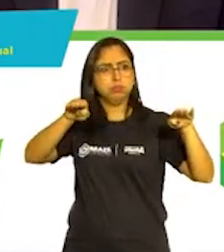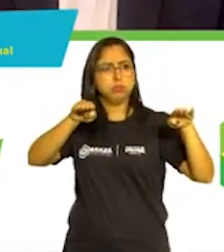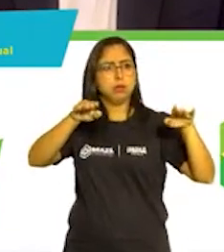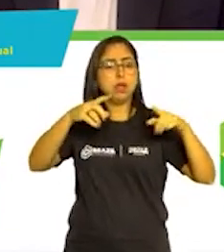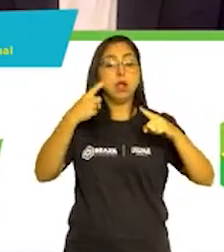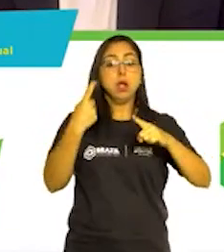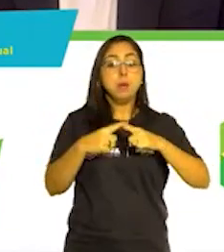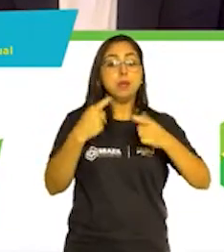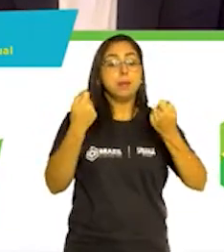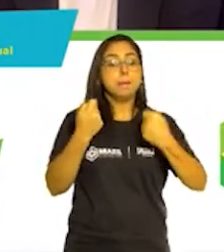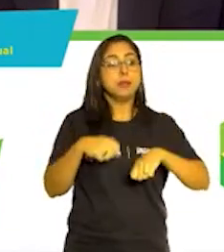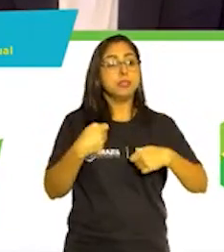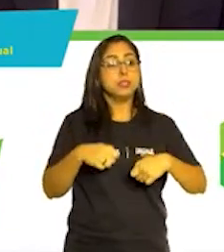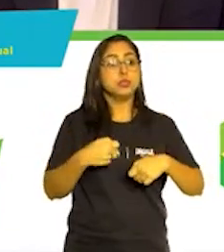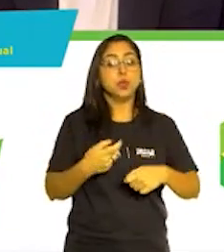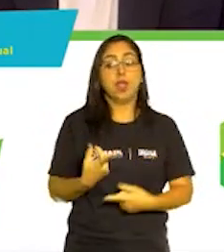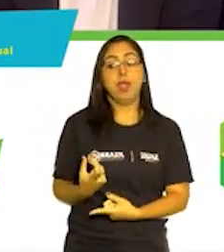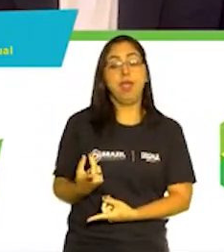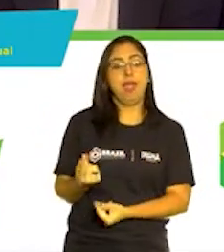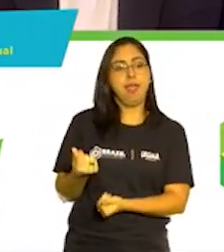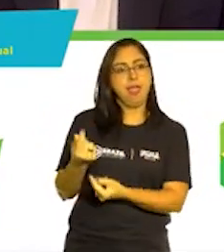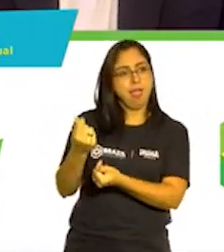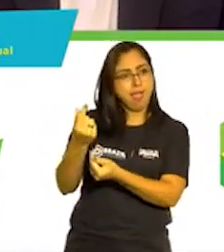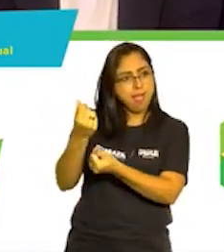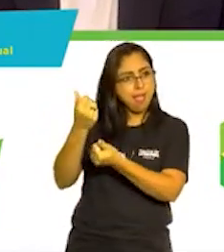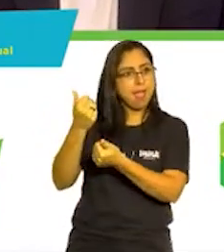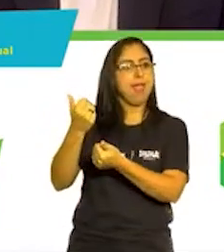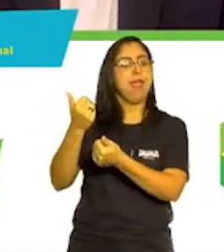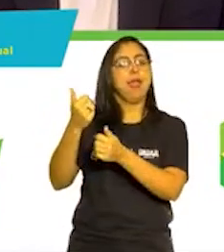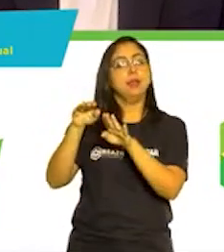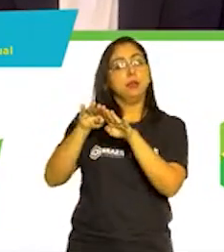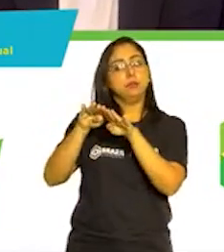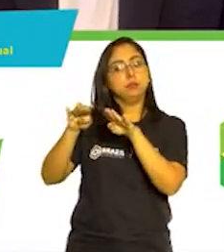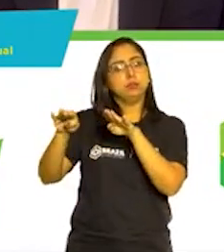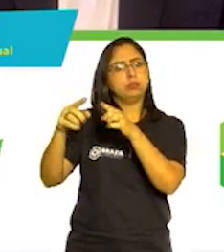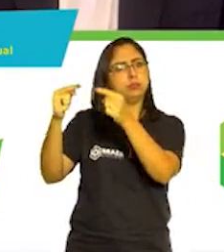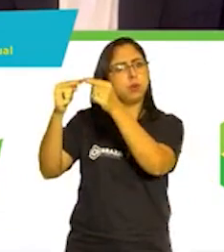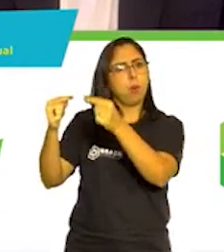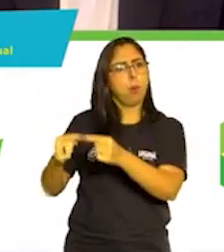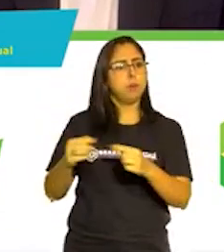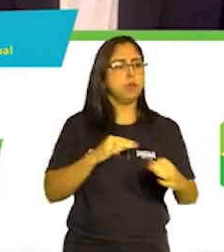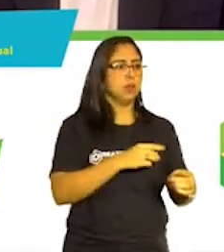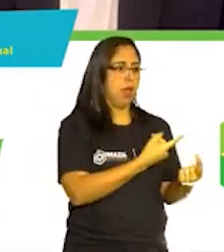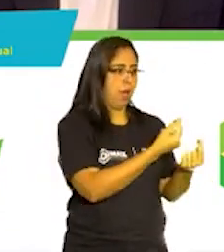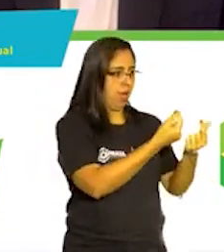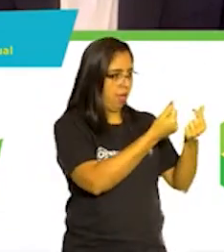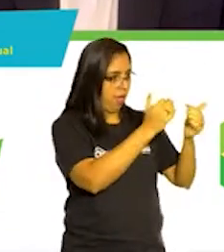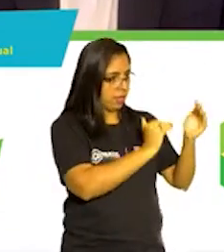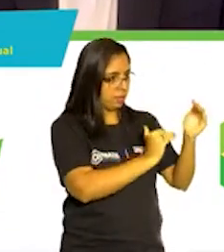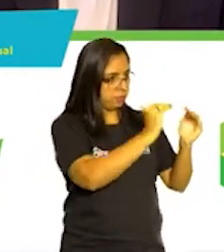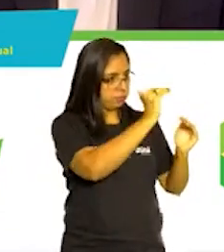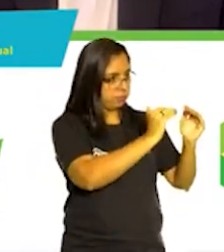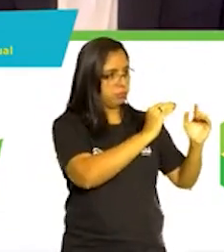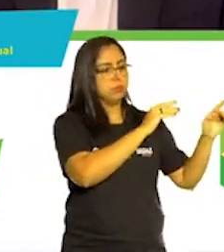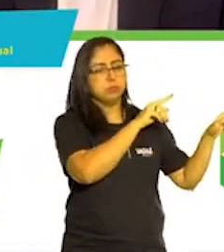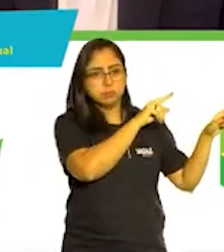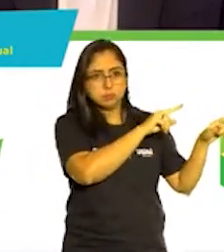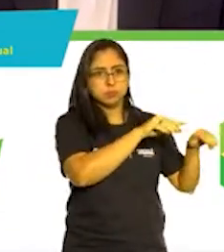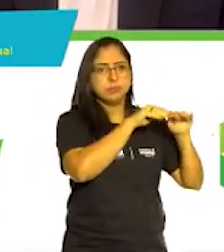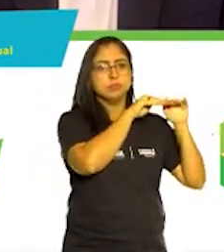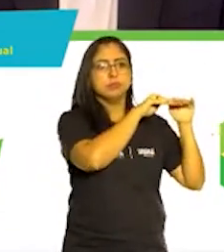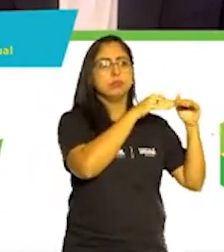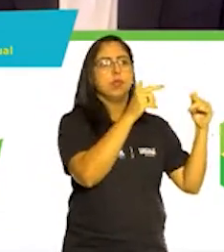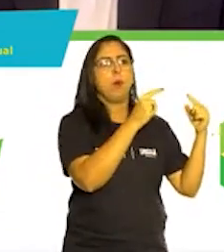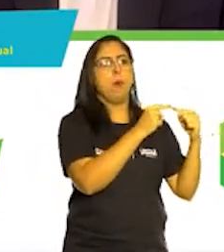da origem dessa tua renda. E aí, em terceiro lugar, depois que você resolver a complexidade fiscal, depois que